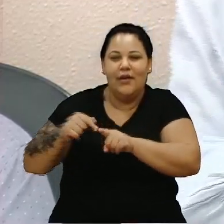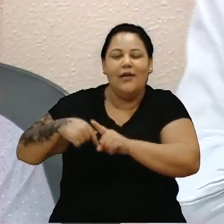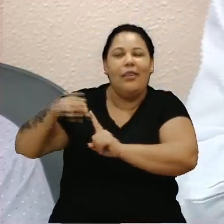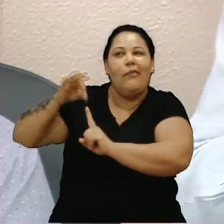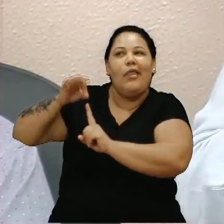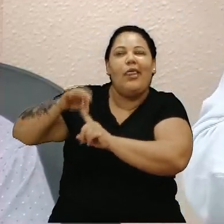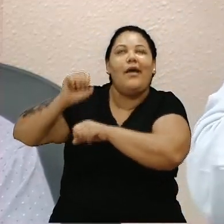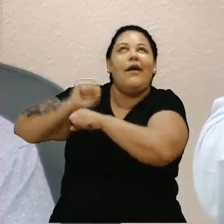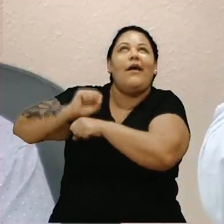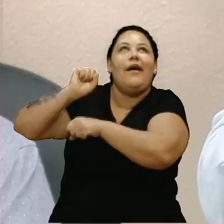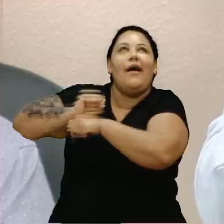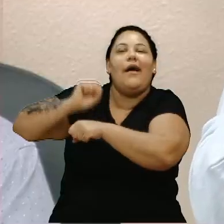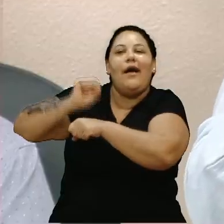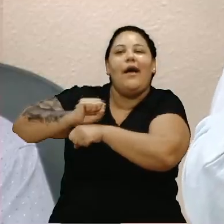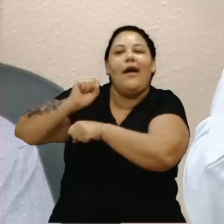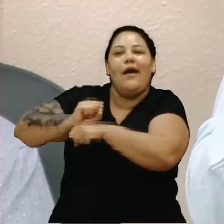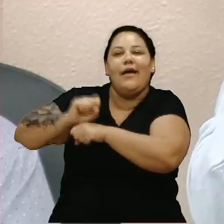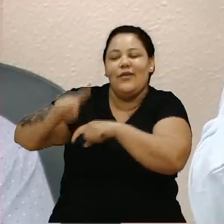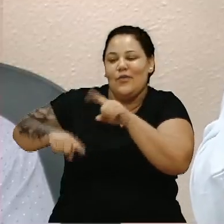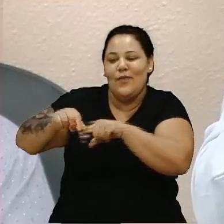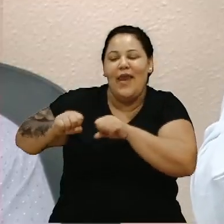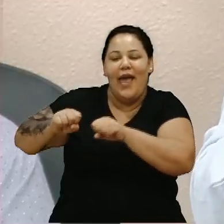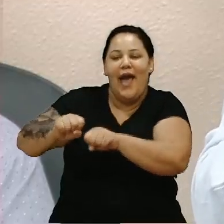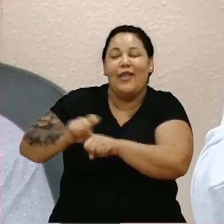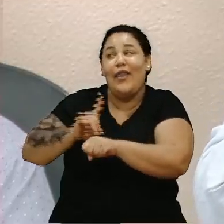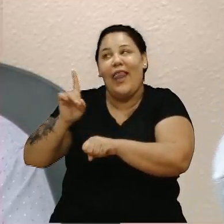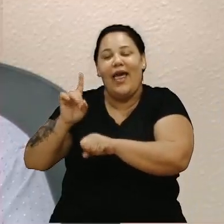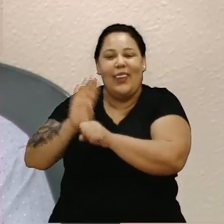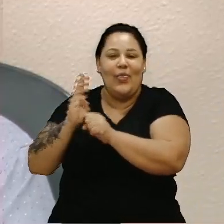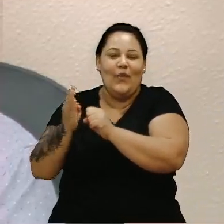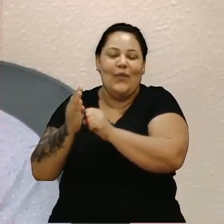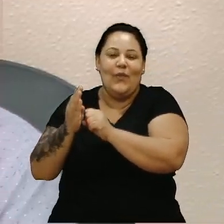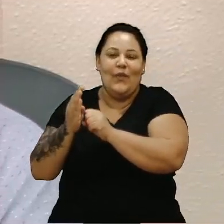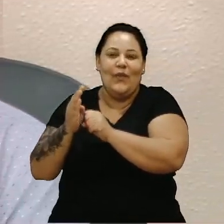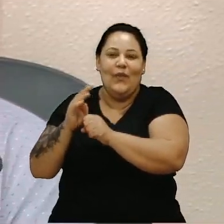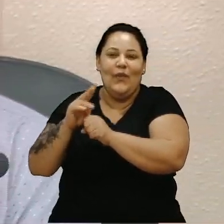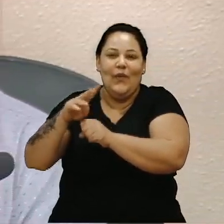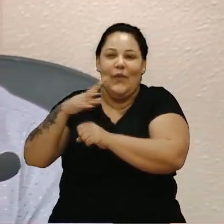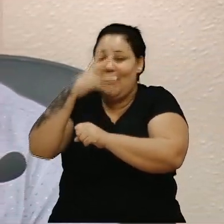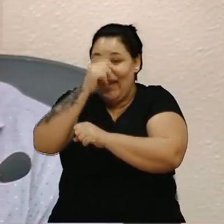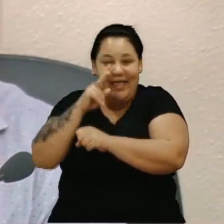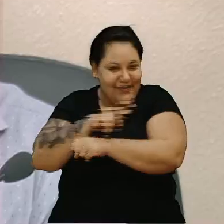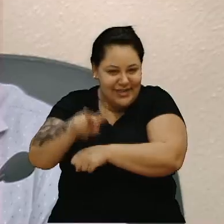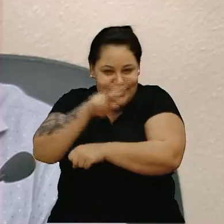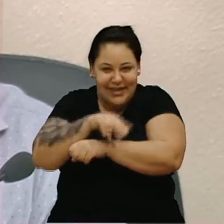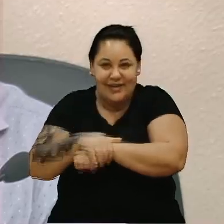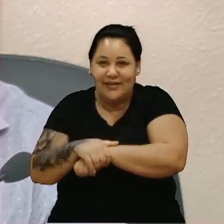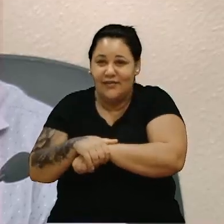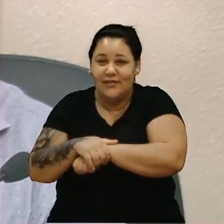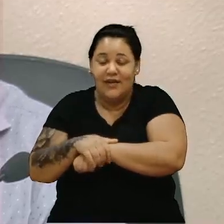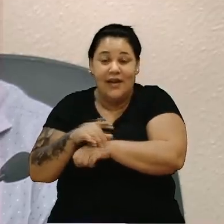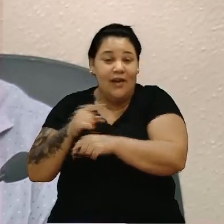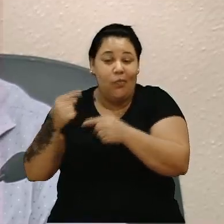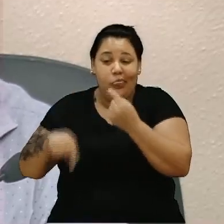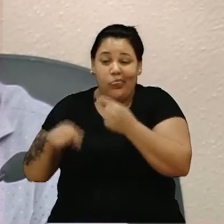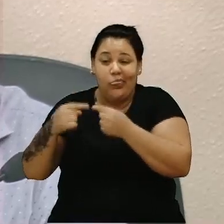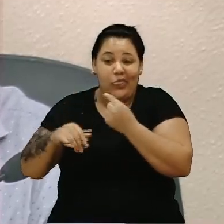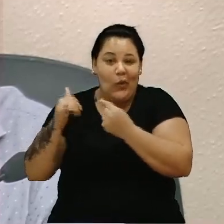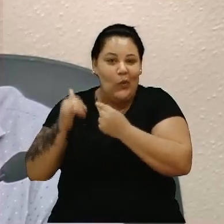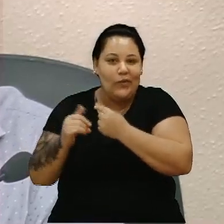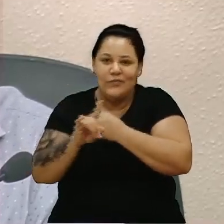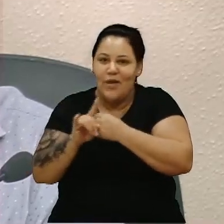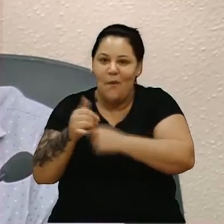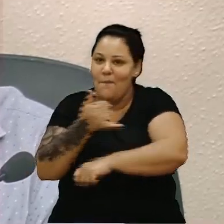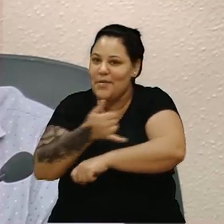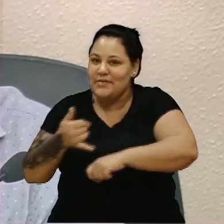parada do Armazém dos Passos Bela Vista. Muita linha queimada no Armazém dos Passos Bela Vista. Não me incomodava. Eu só